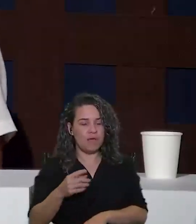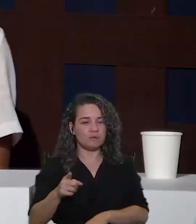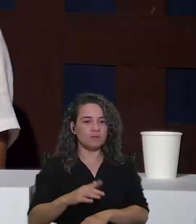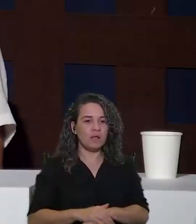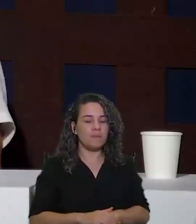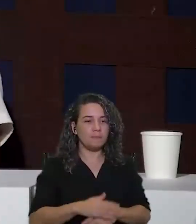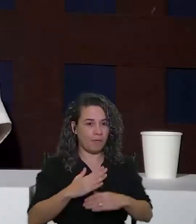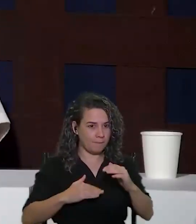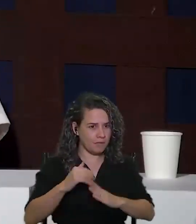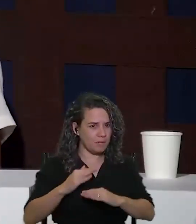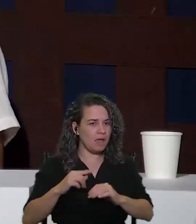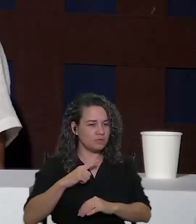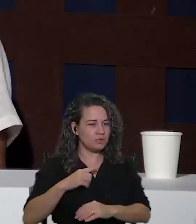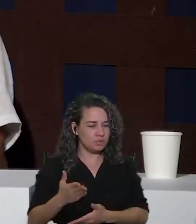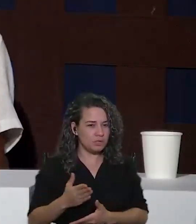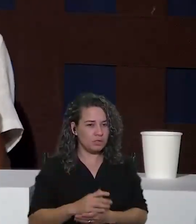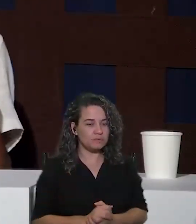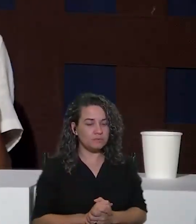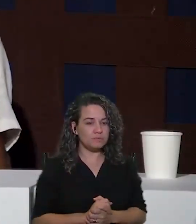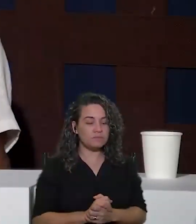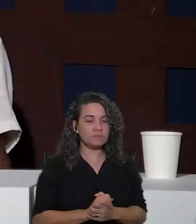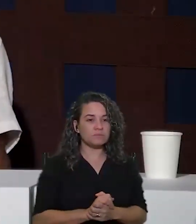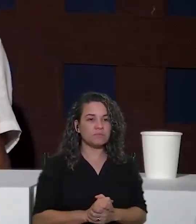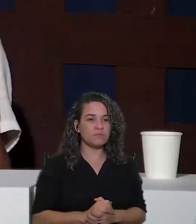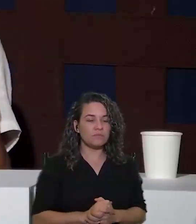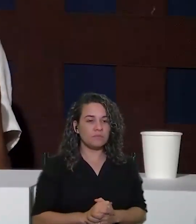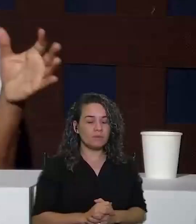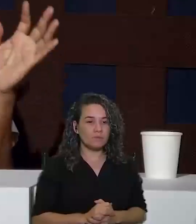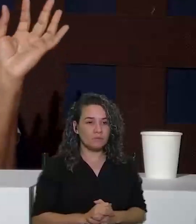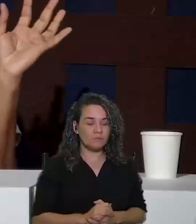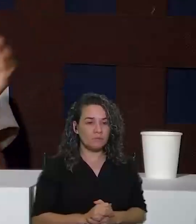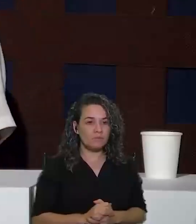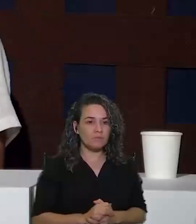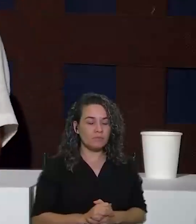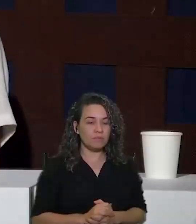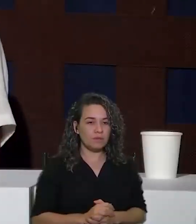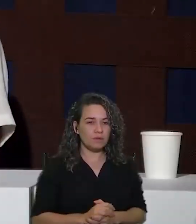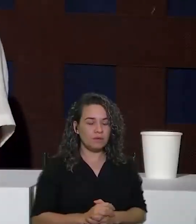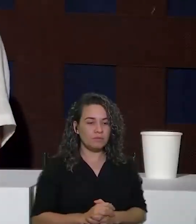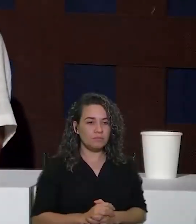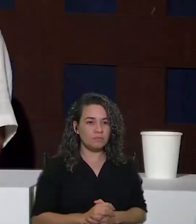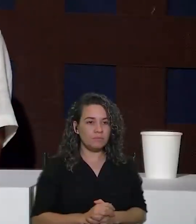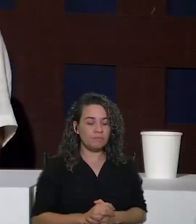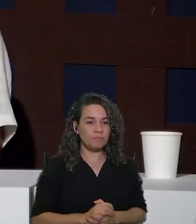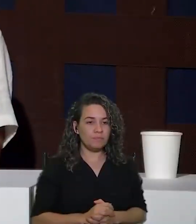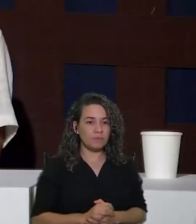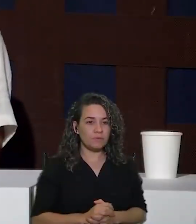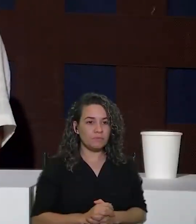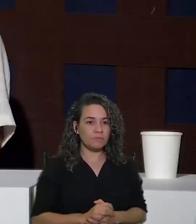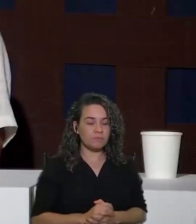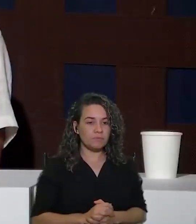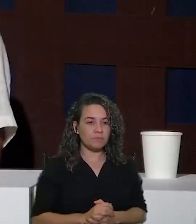suas pranchas, fazendo, não esse percurso, né, mas, enfim, pegando onda. E